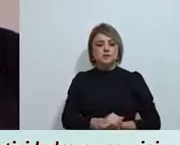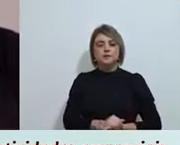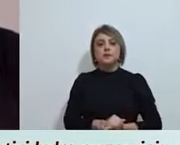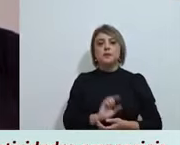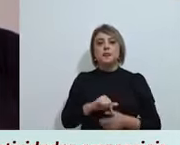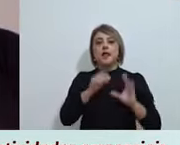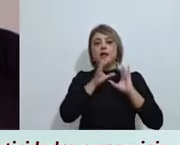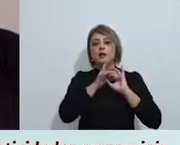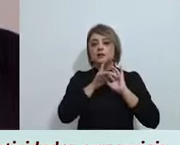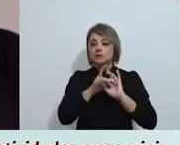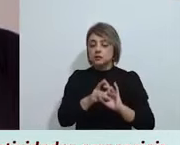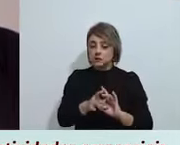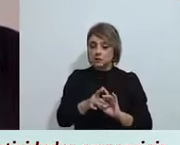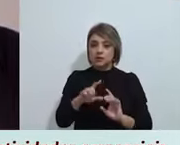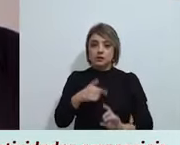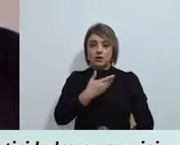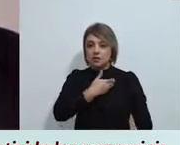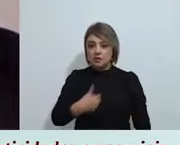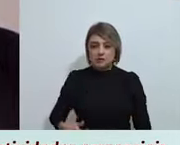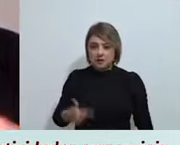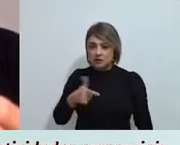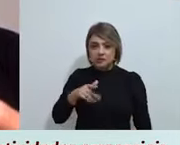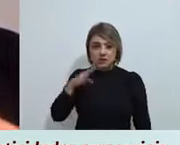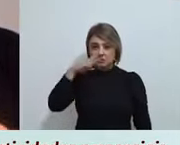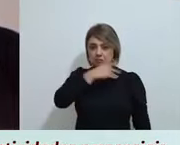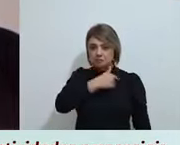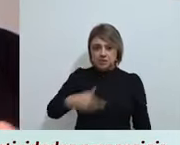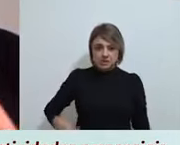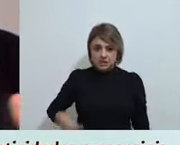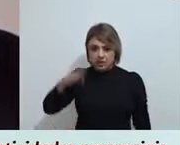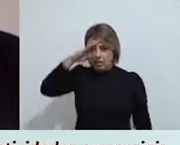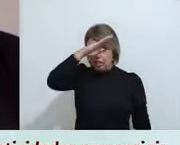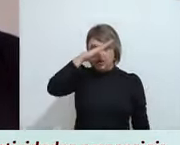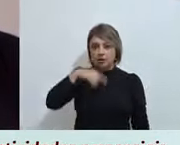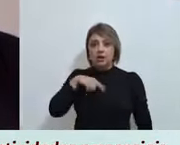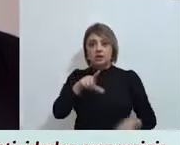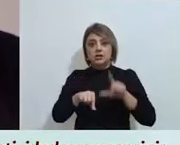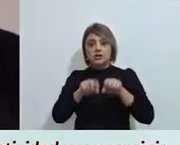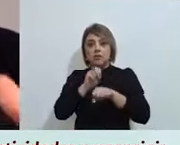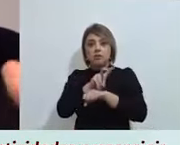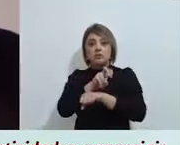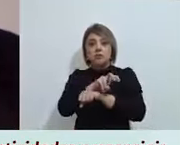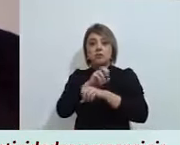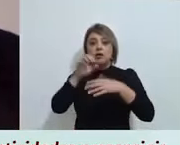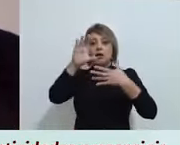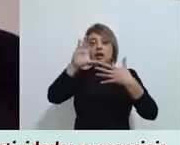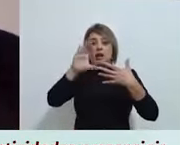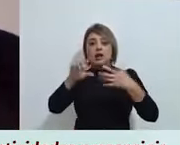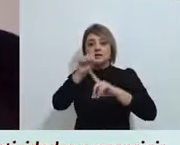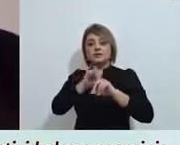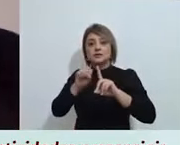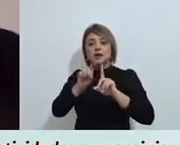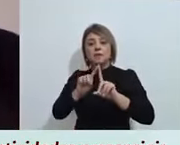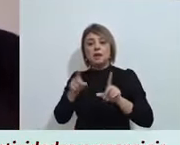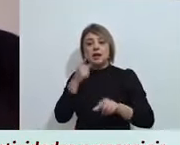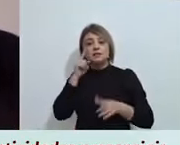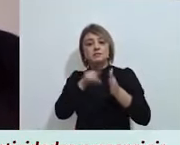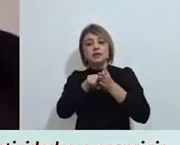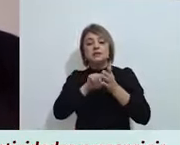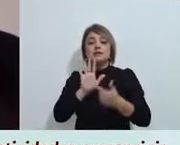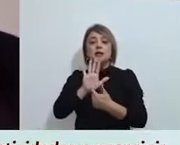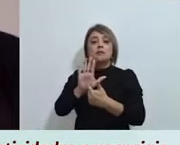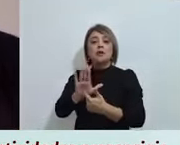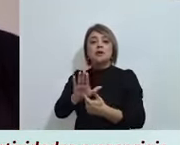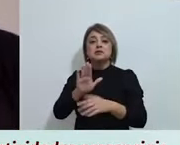desgoverno, não tem presidente, é claro que não escolhe, o vírus não escolhe classe social, mas as pesquisas apontam que quem morre mais